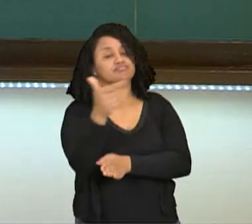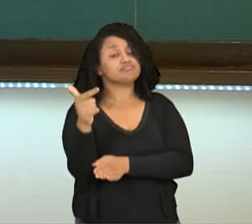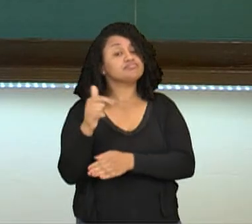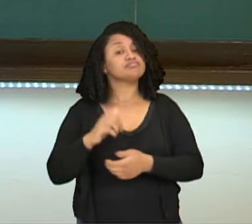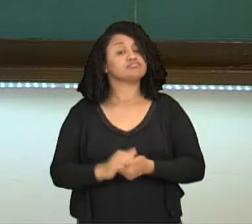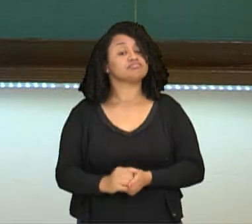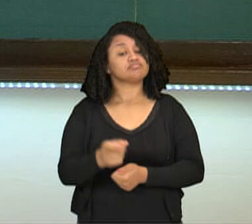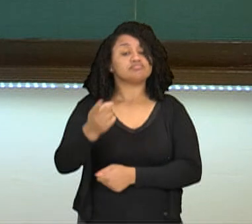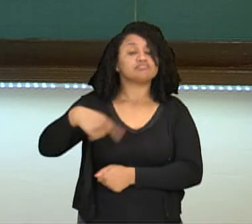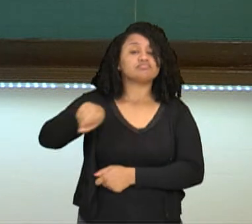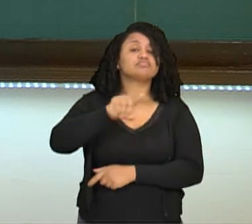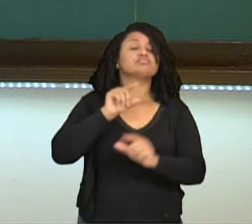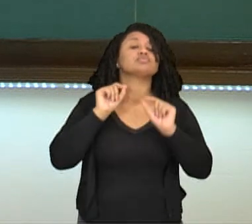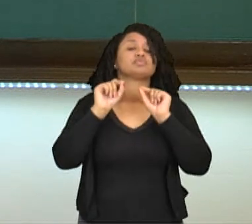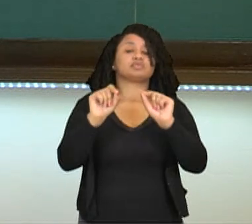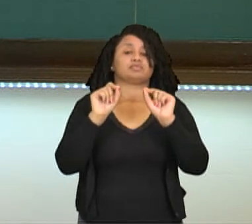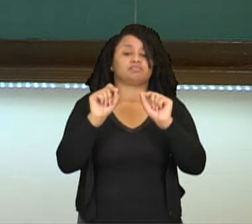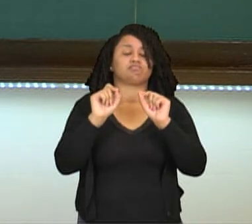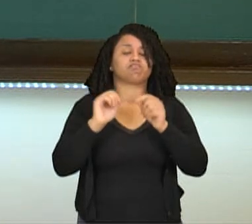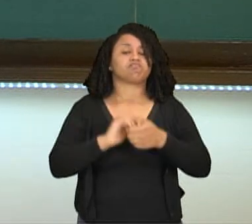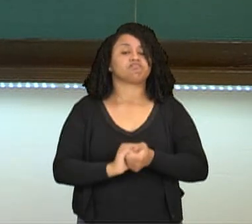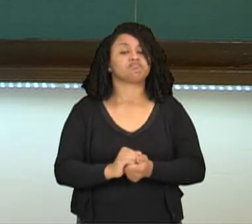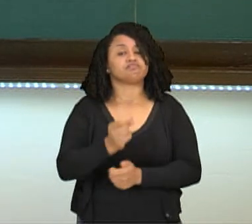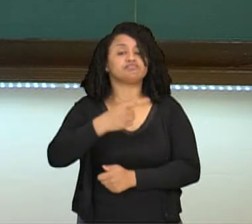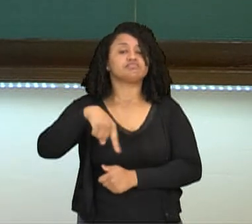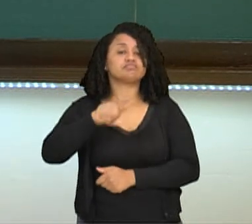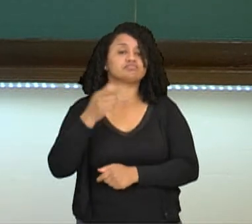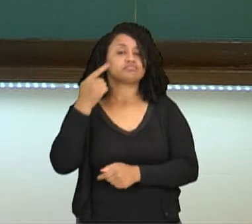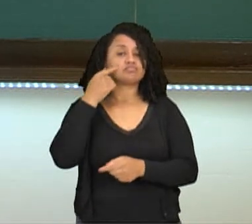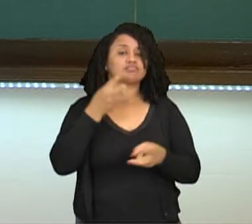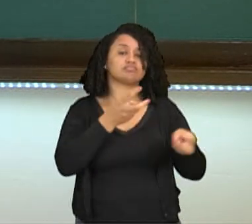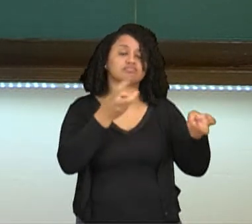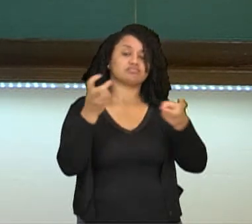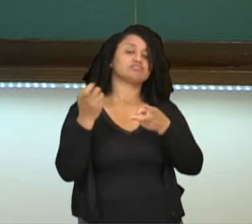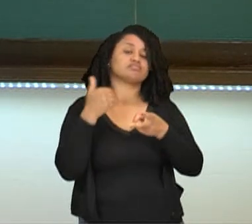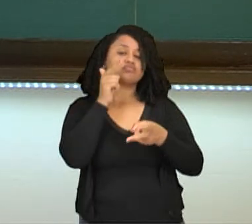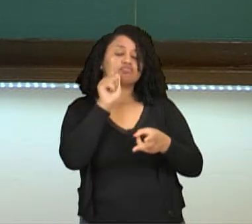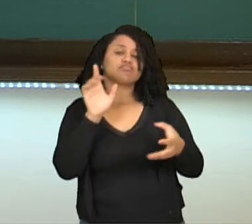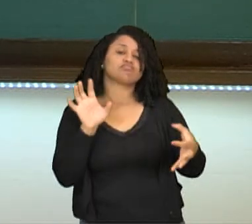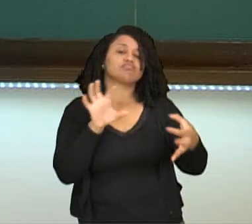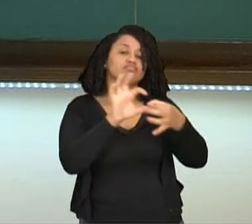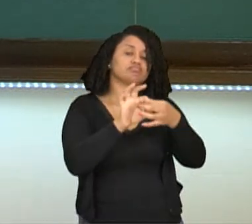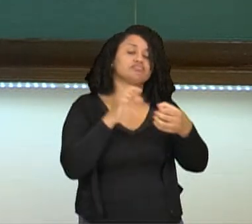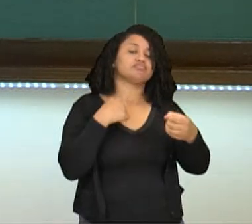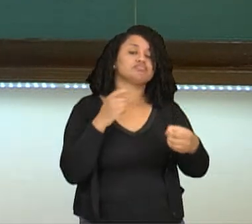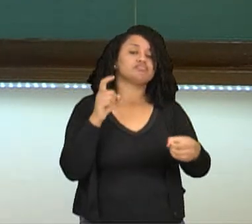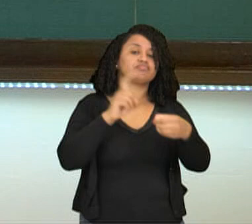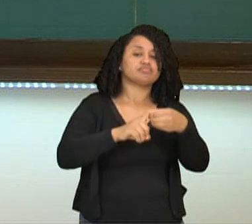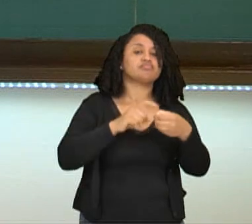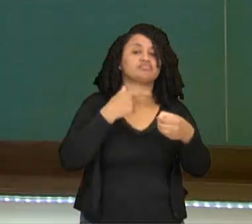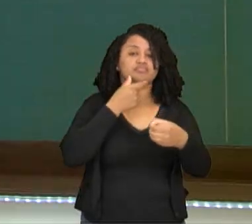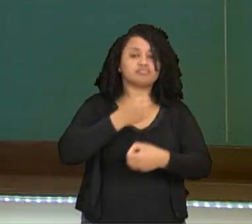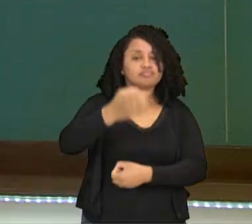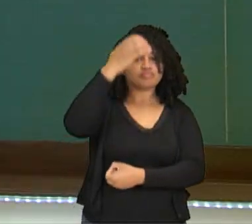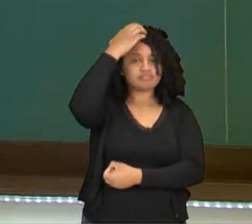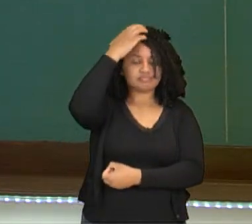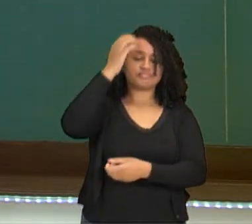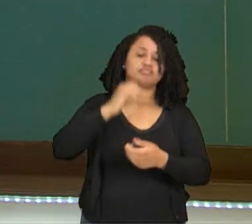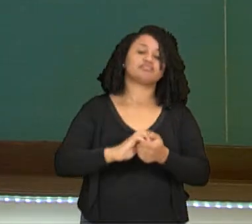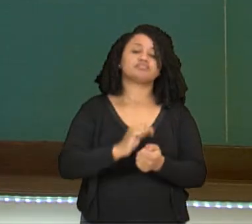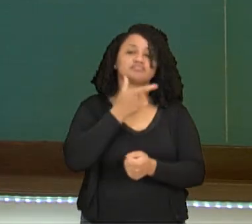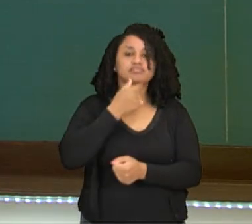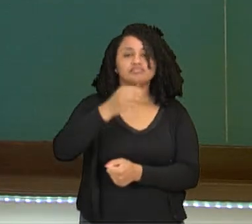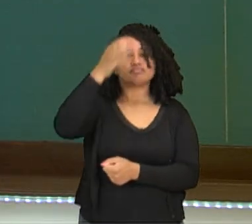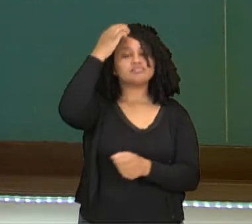E eles, então, vão acabar vendo que eles podem se aliar aos reis. Os reis são grupos